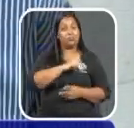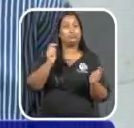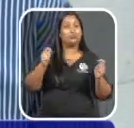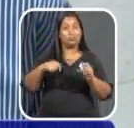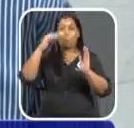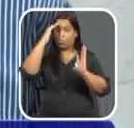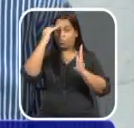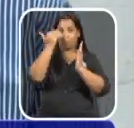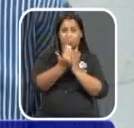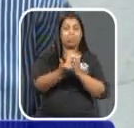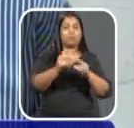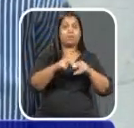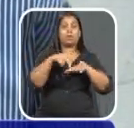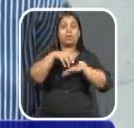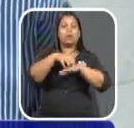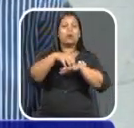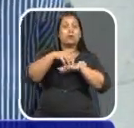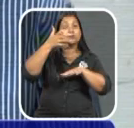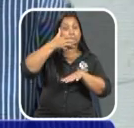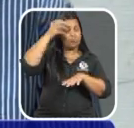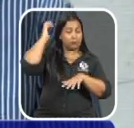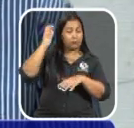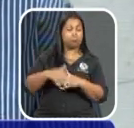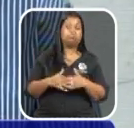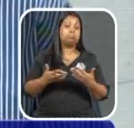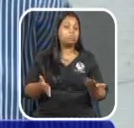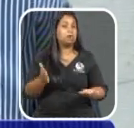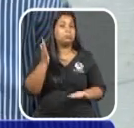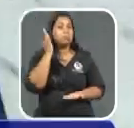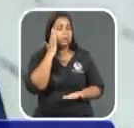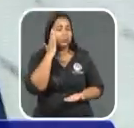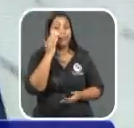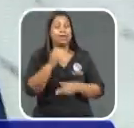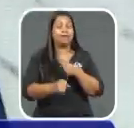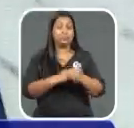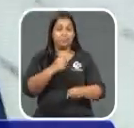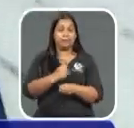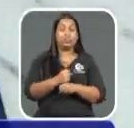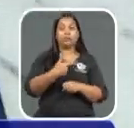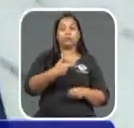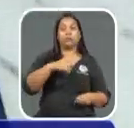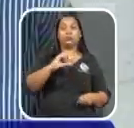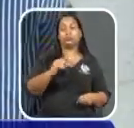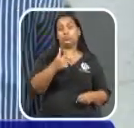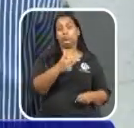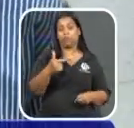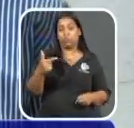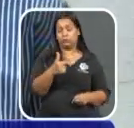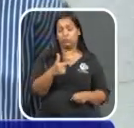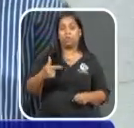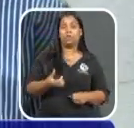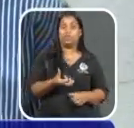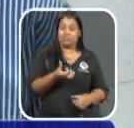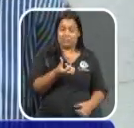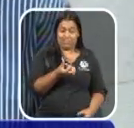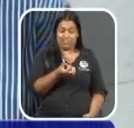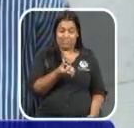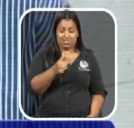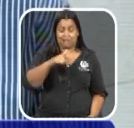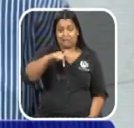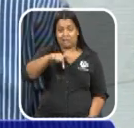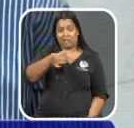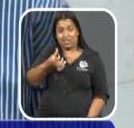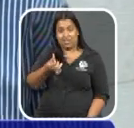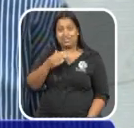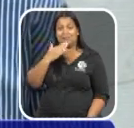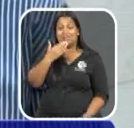cumprir através do gabinete do vereador Odélio Chaves. Para você ter uma noção, só nesse ano de 2022 foram